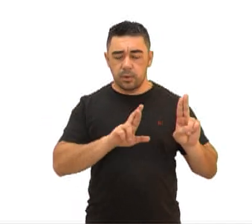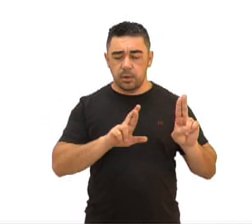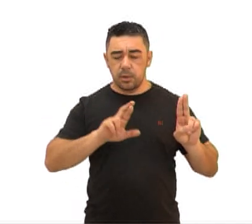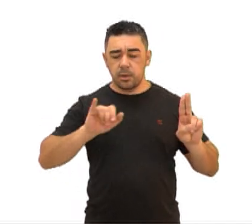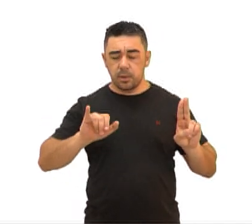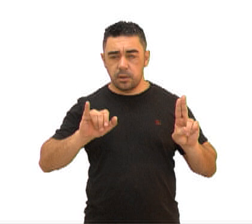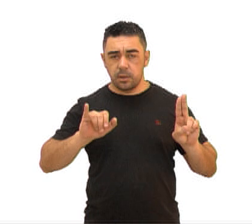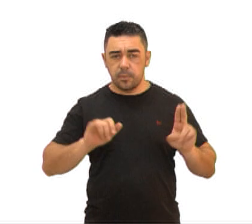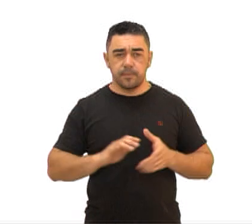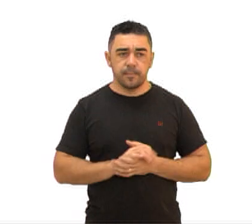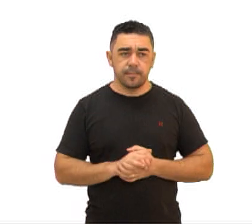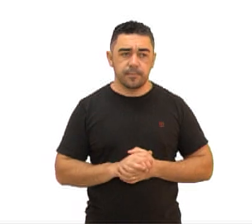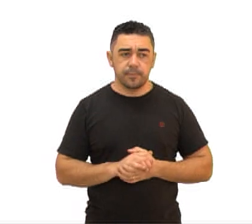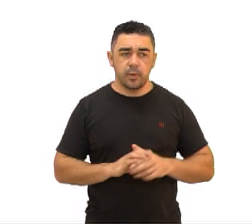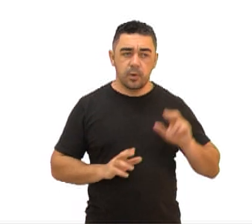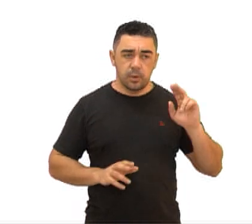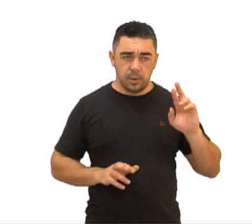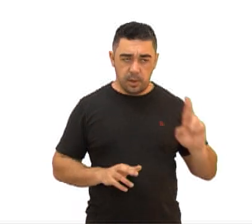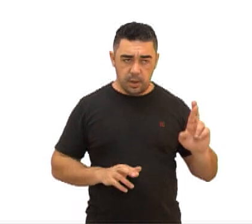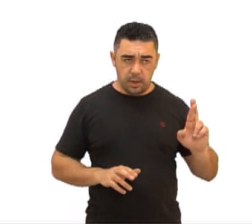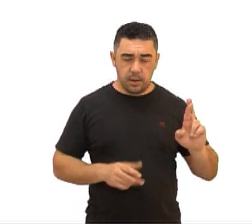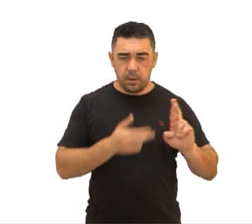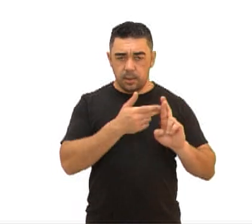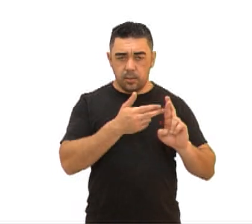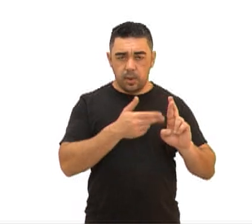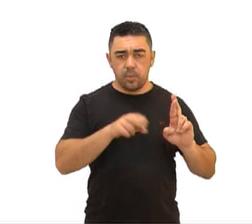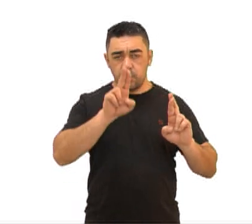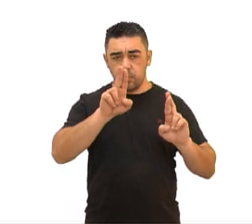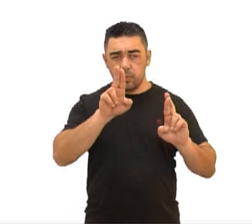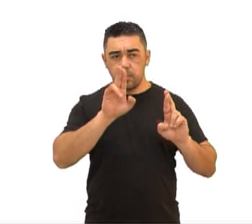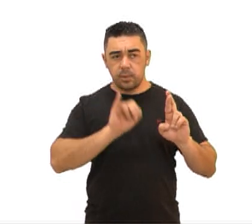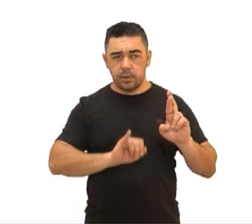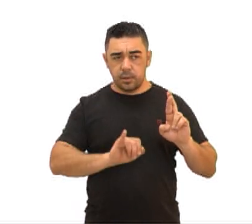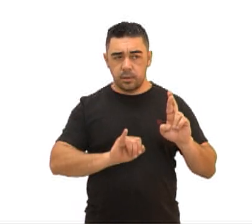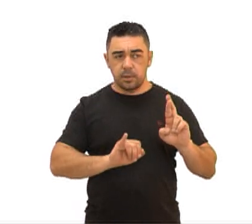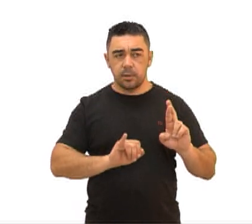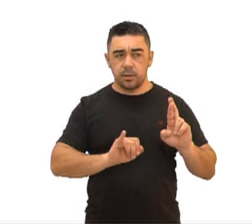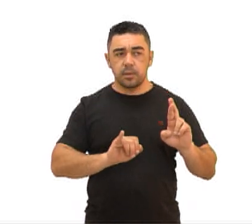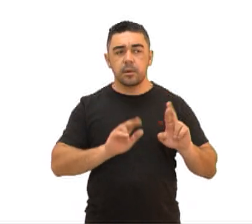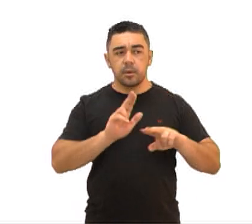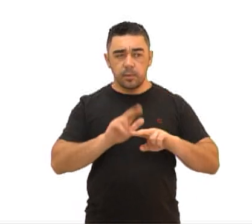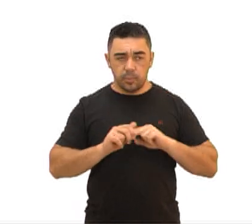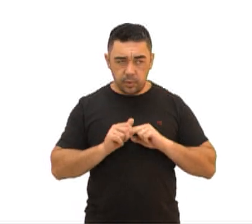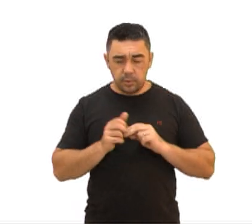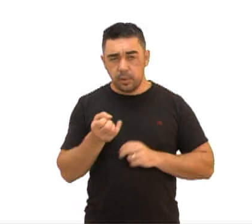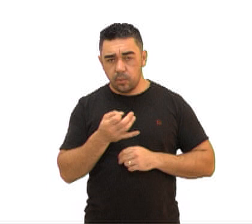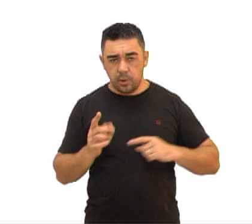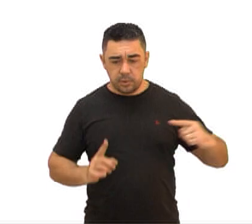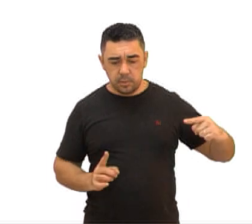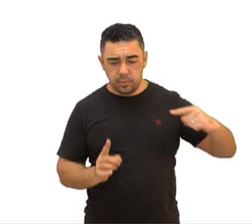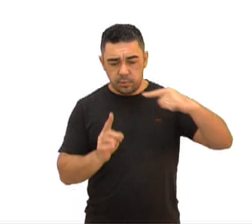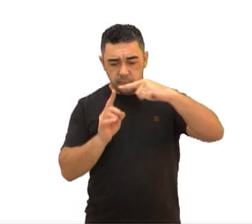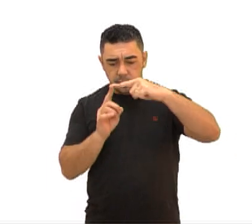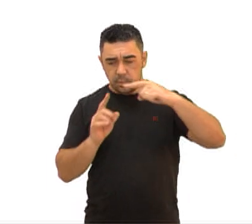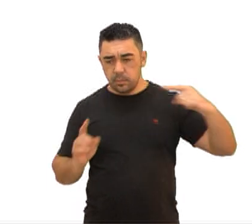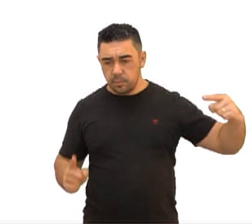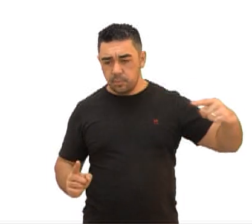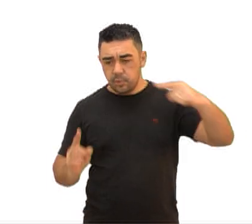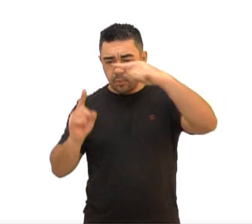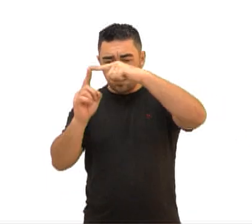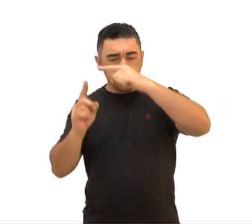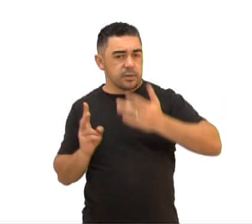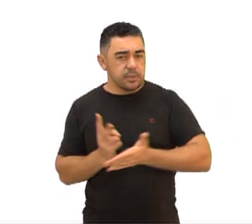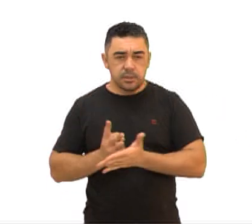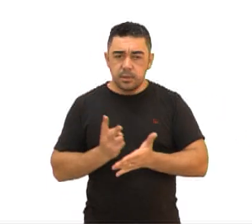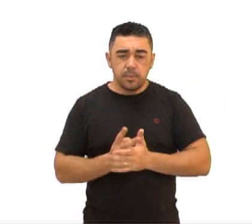corrente, onde essa resistência é constante, por isso a razão tensão por corrente é sempre a mesma.